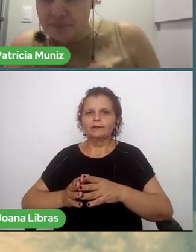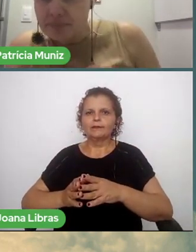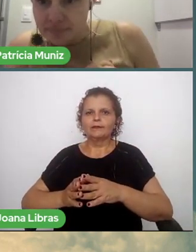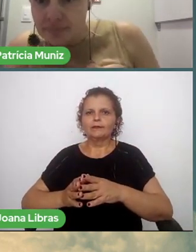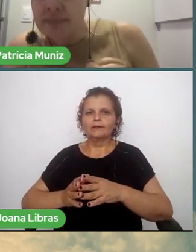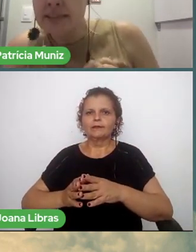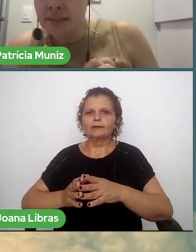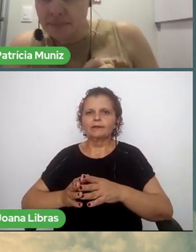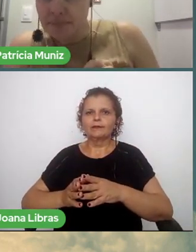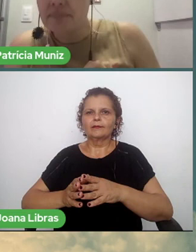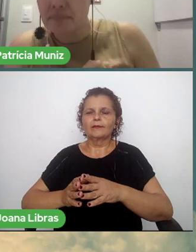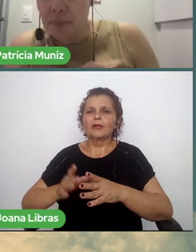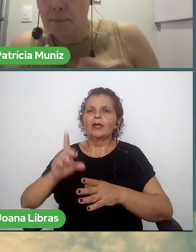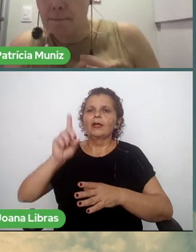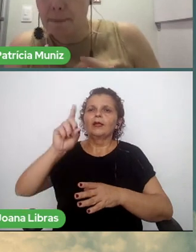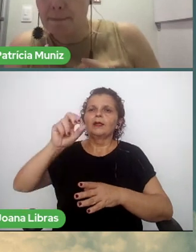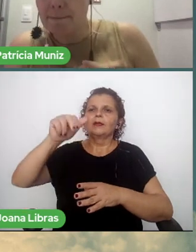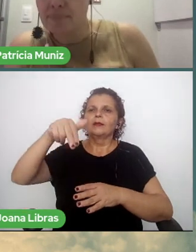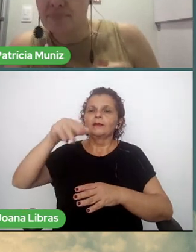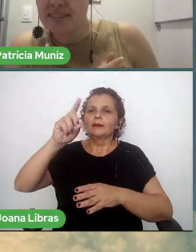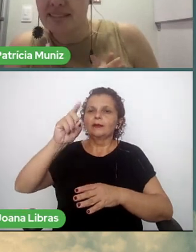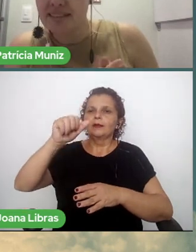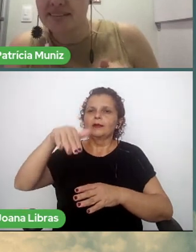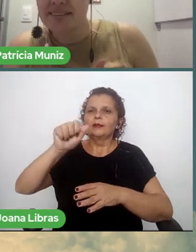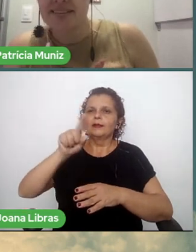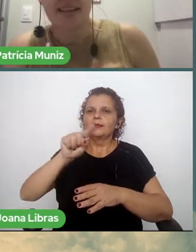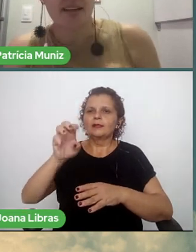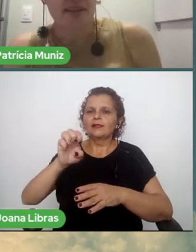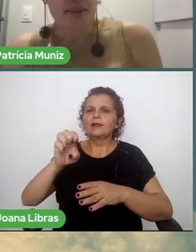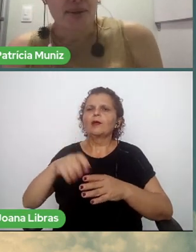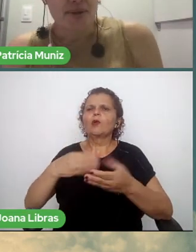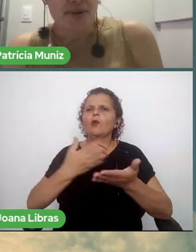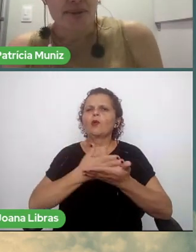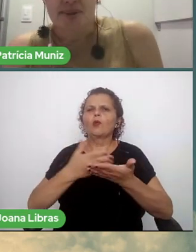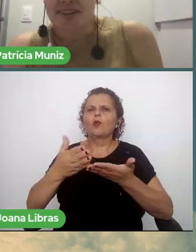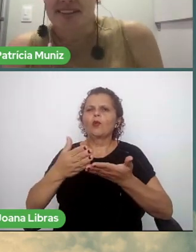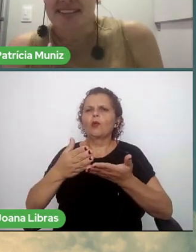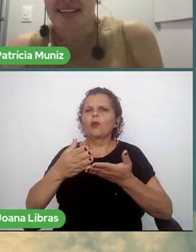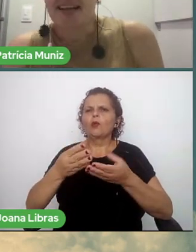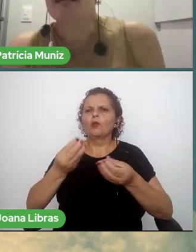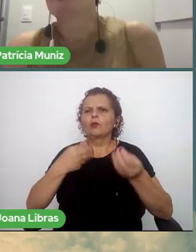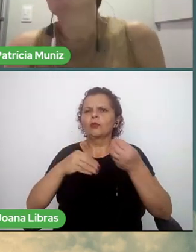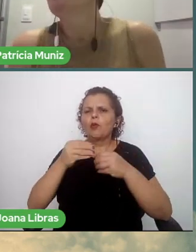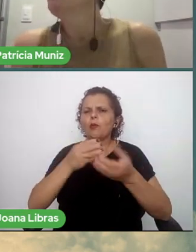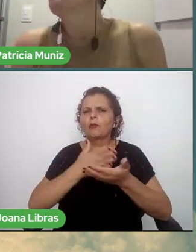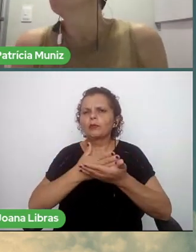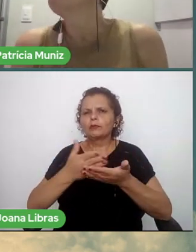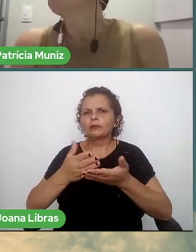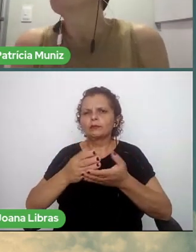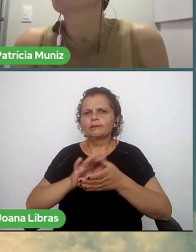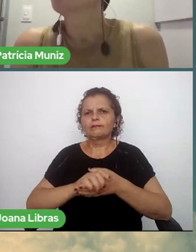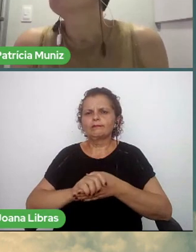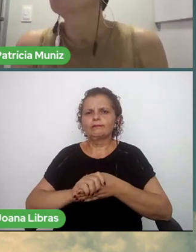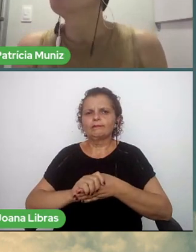Denise perguntando por onde começar a utilizar Path to Production.